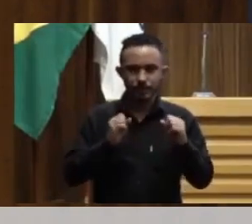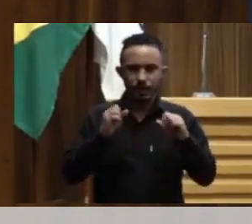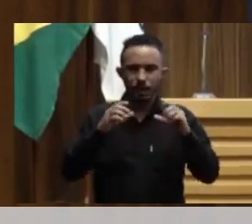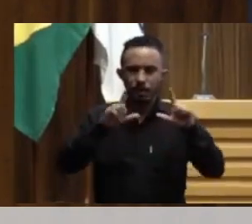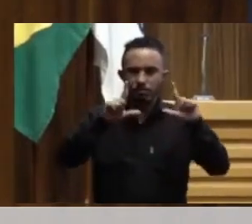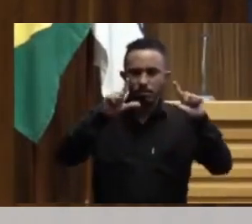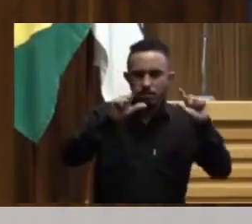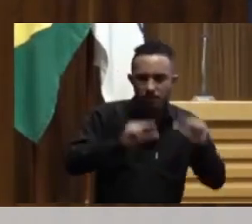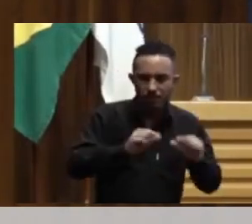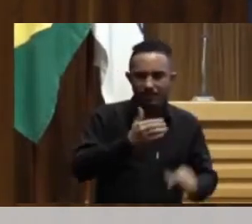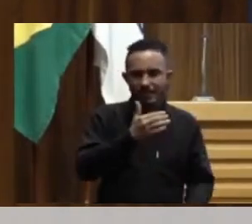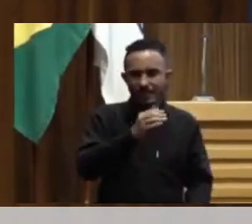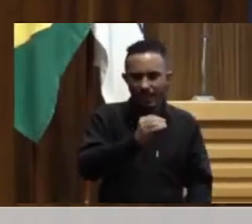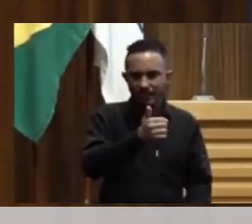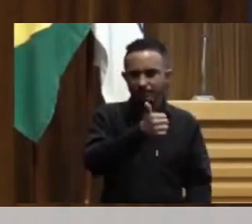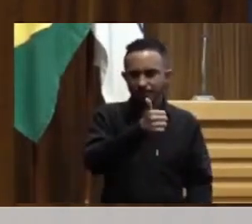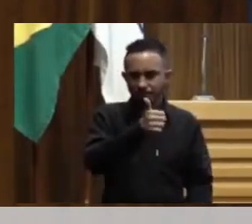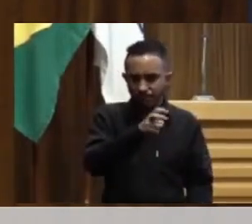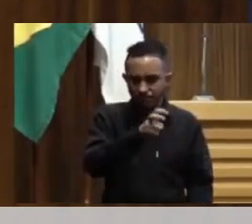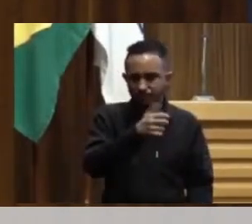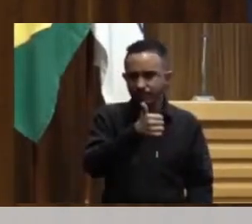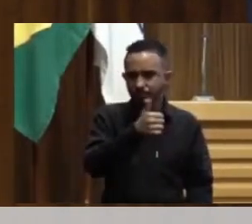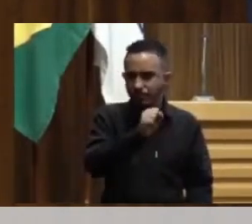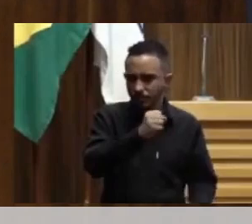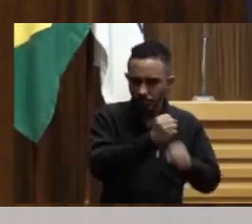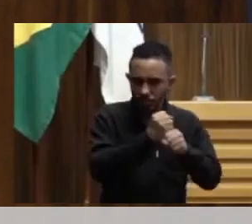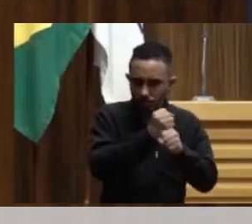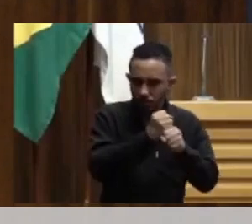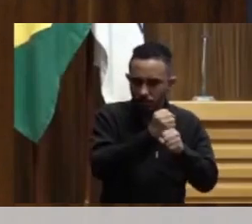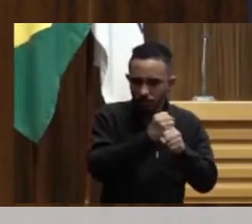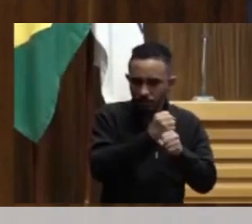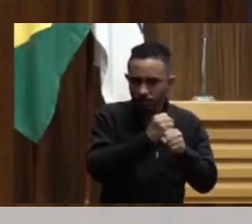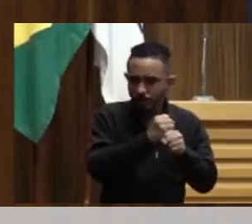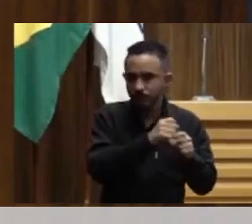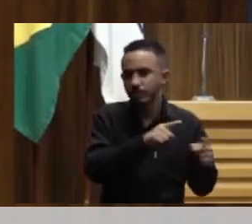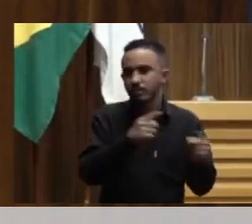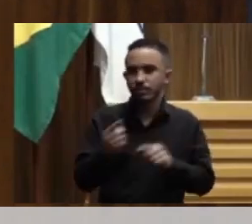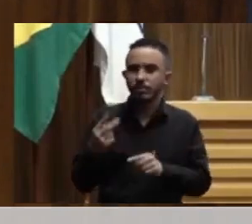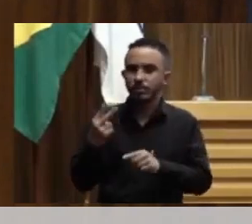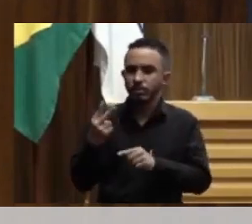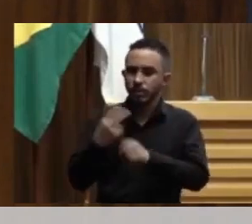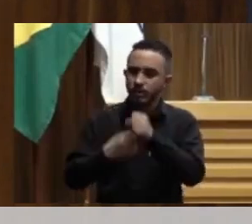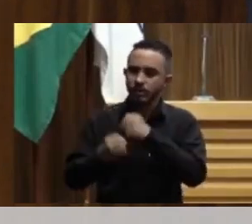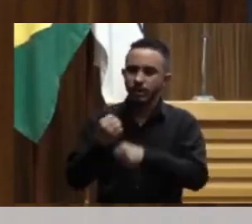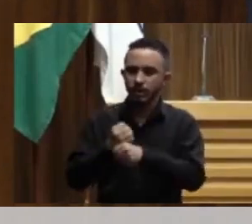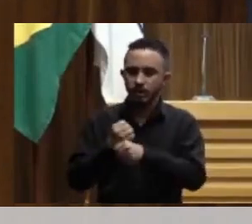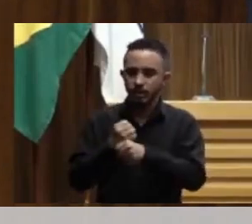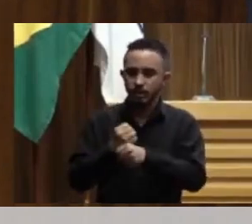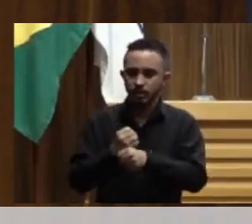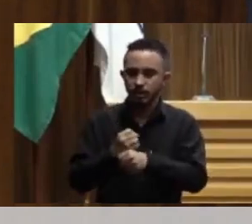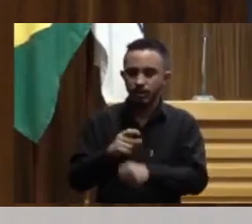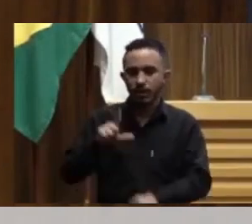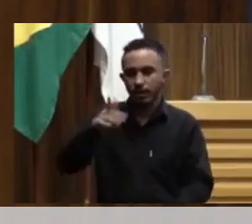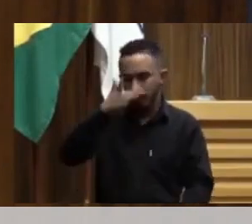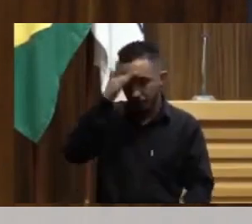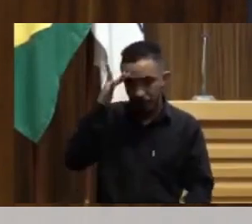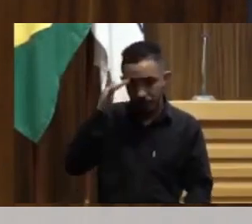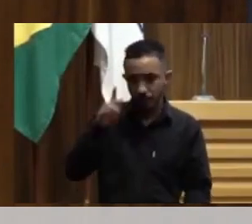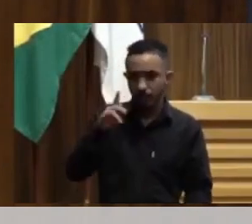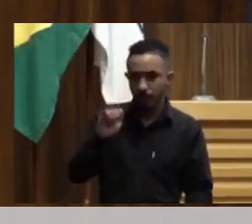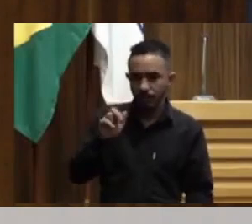em 10, 15, 18 anos, deprecia em 2 anos. Você diminui o imposto de renda de pessoa